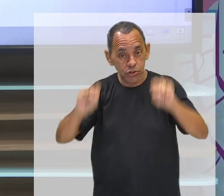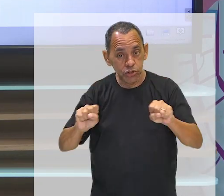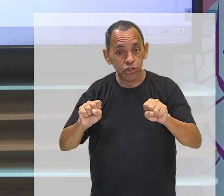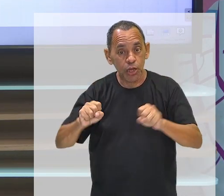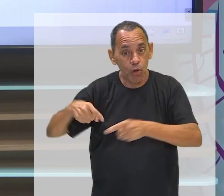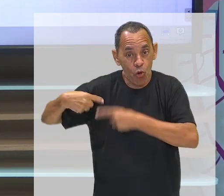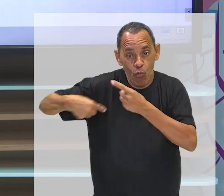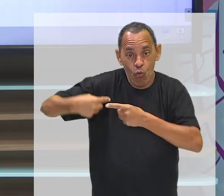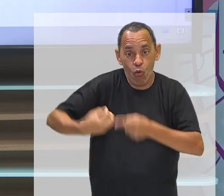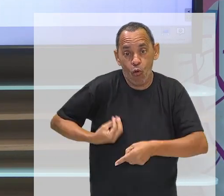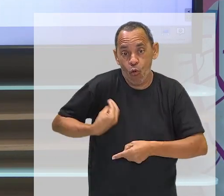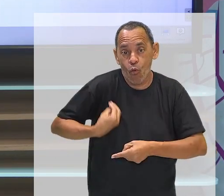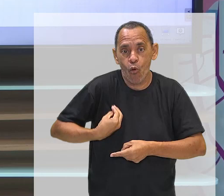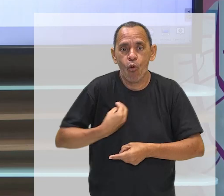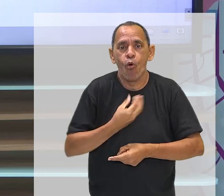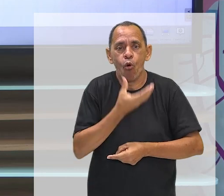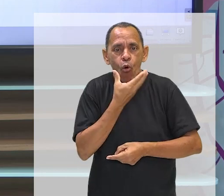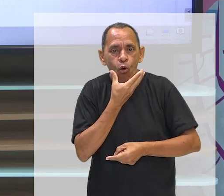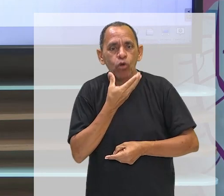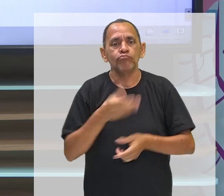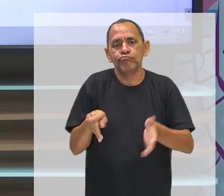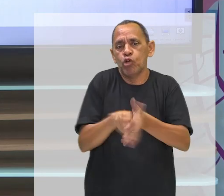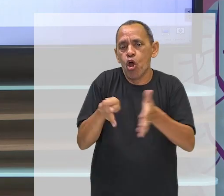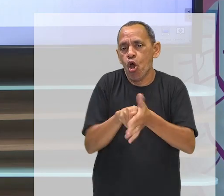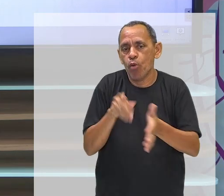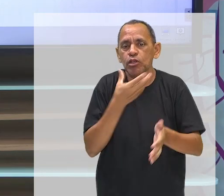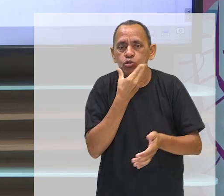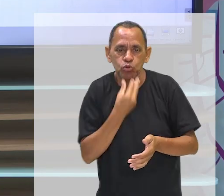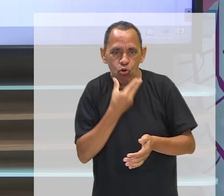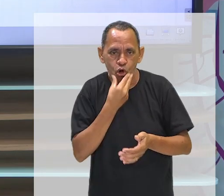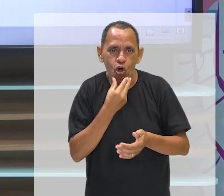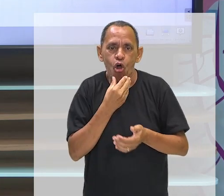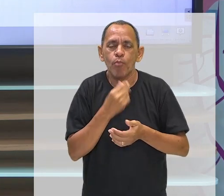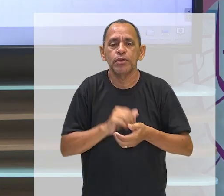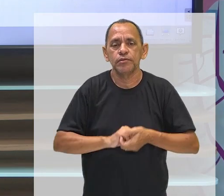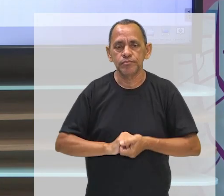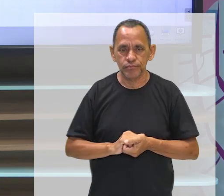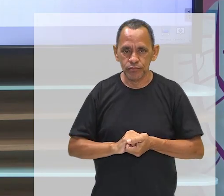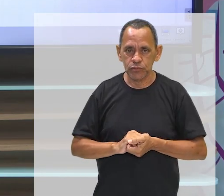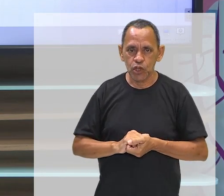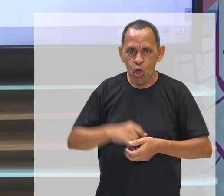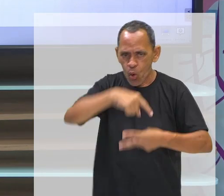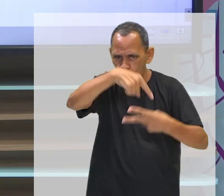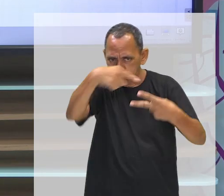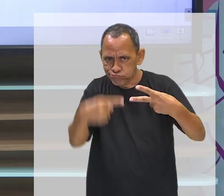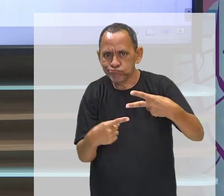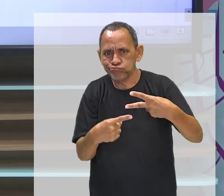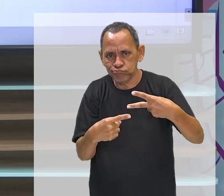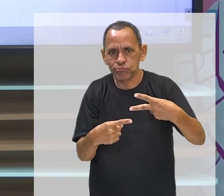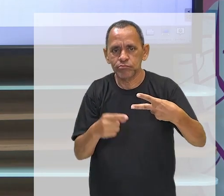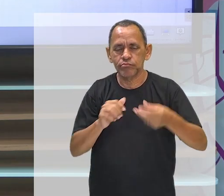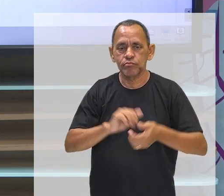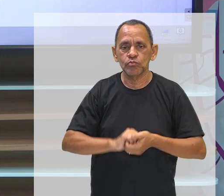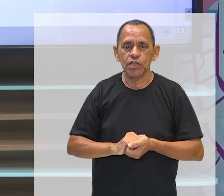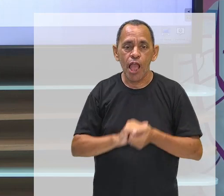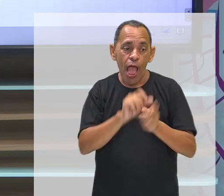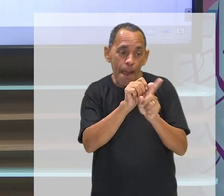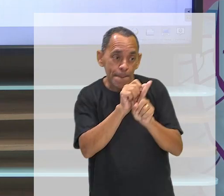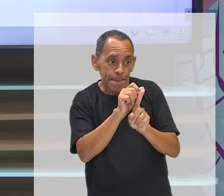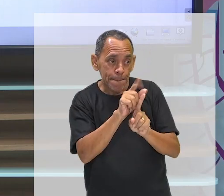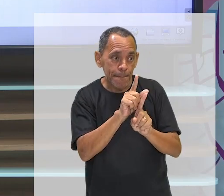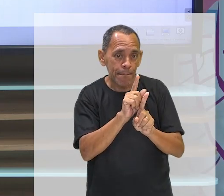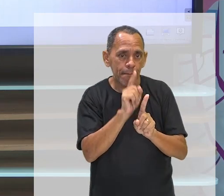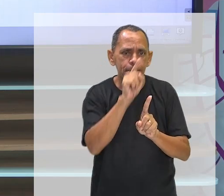são justamente as glândulas que vão produzir tanto o espermatozoide quanto a testosterona, aquele hormônio que vai trazer